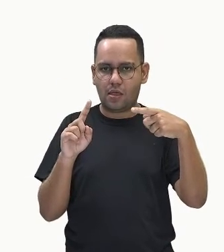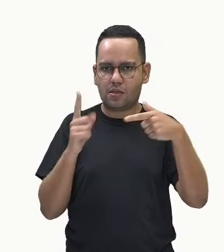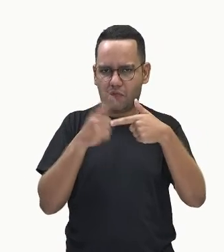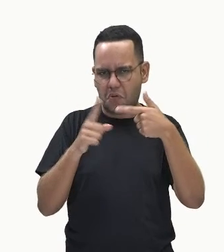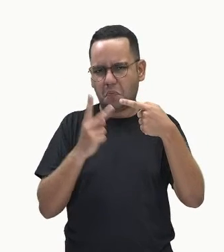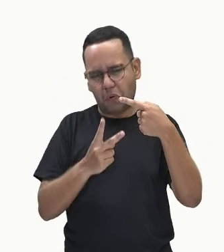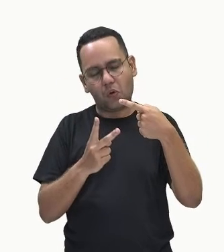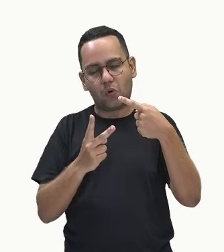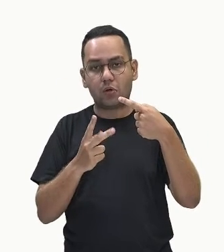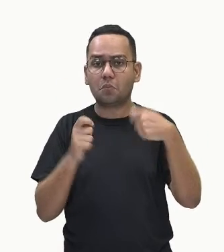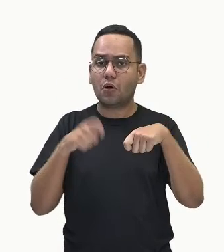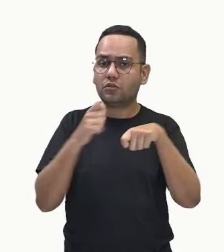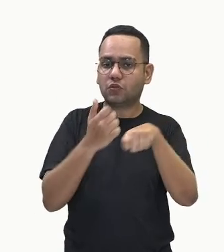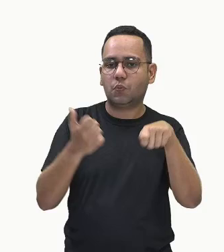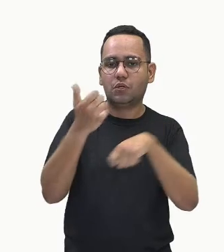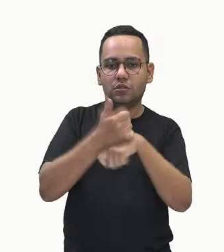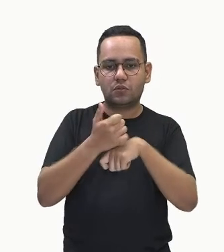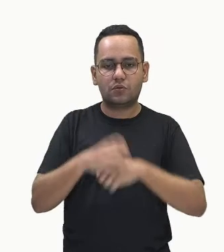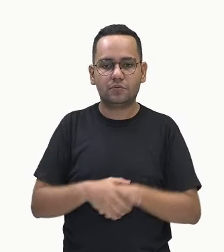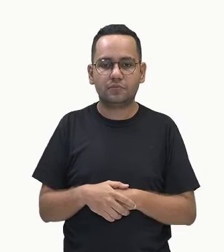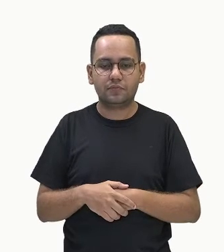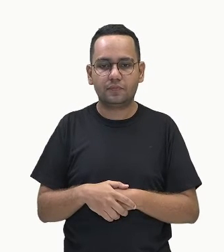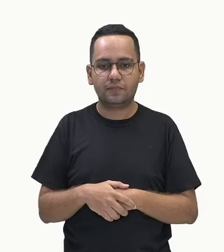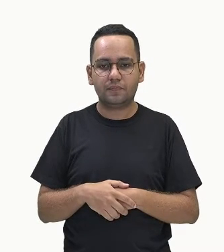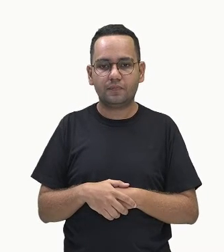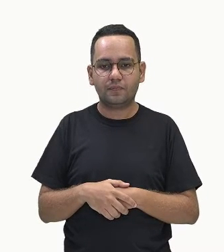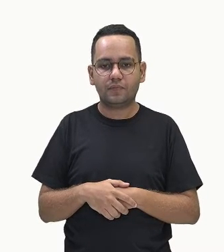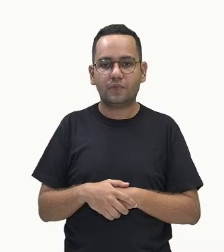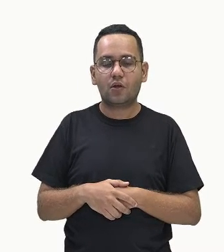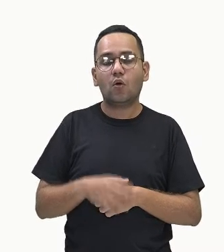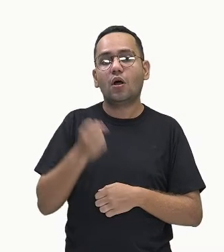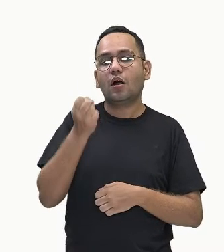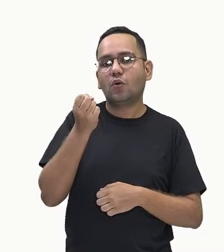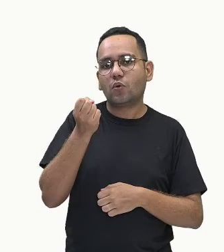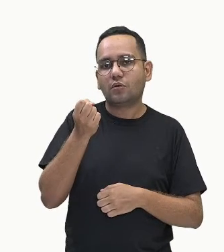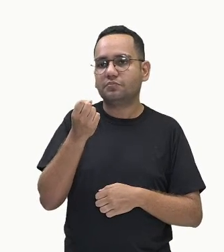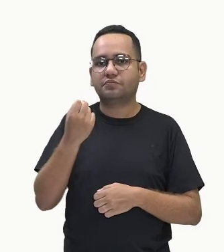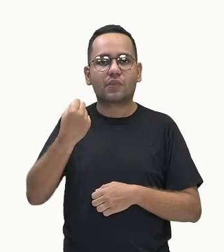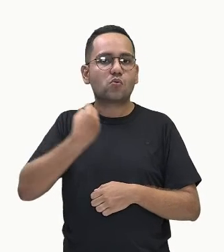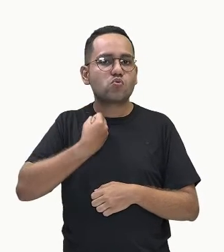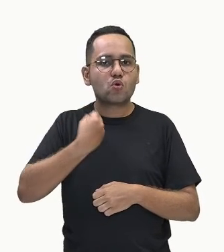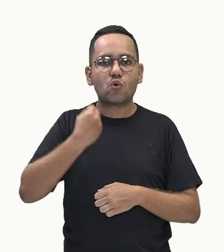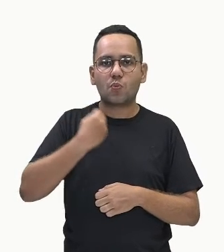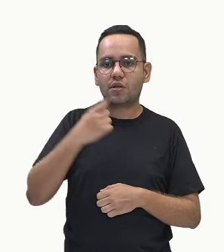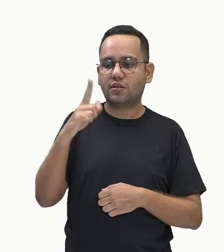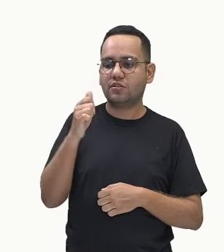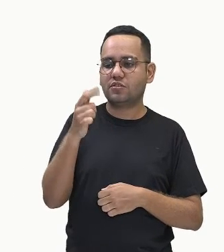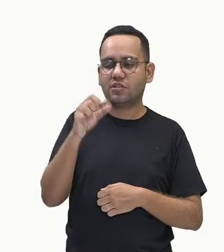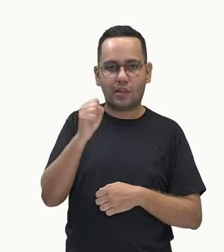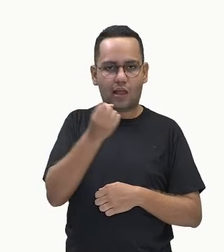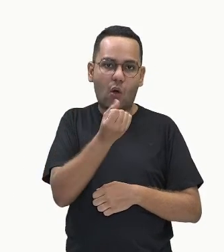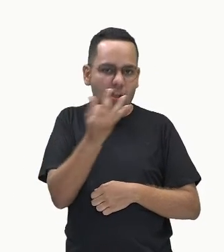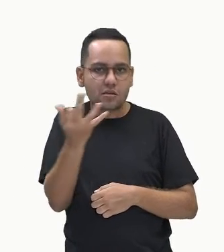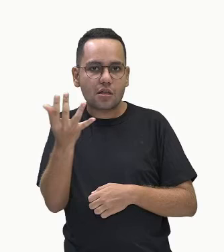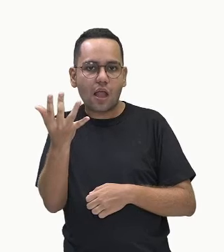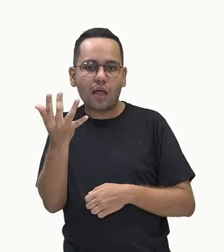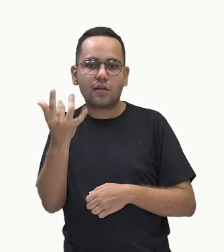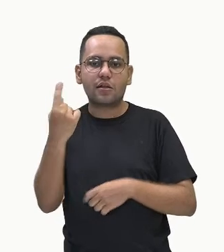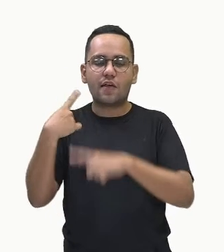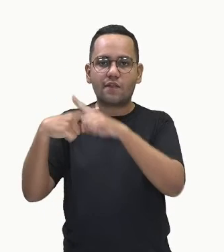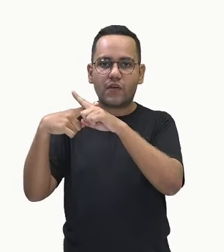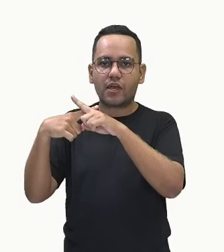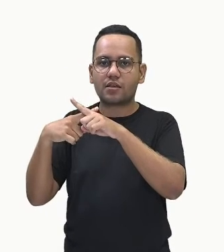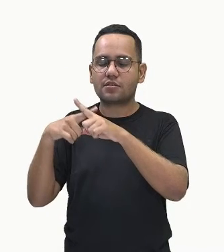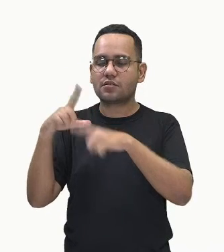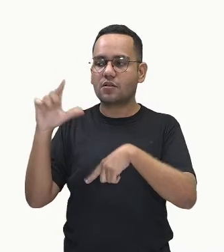vamos substituir, ó, pelo número de lados vezes a medida do seu lado. N